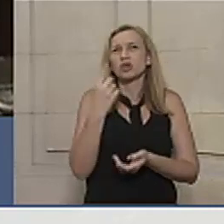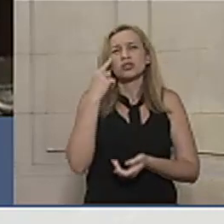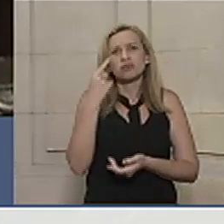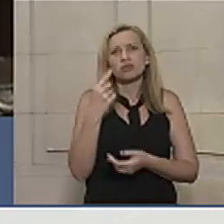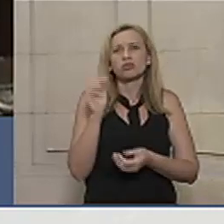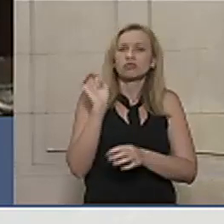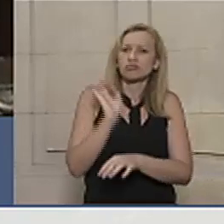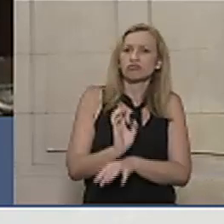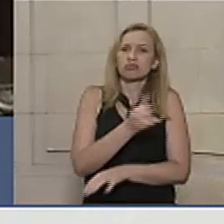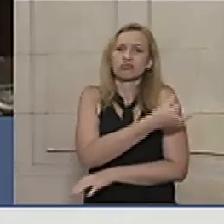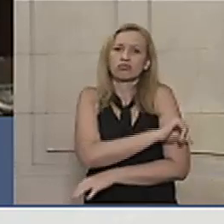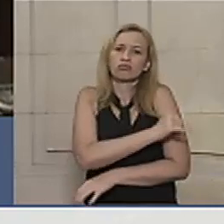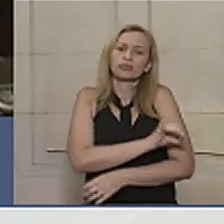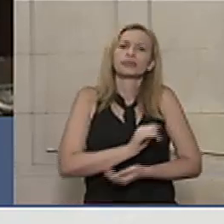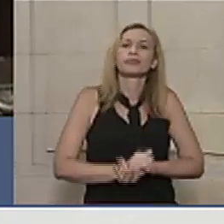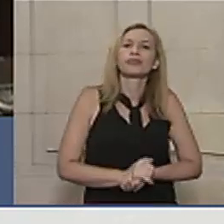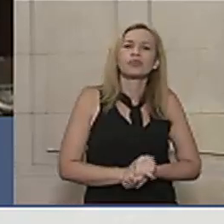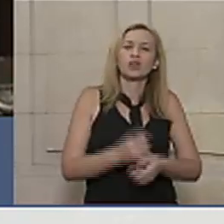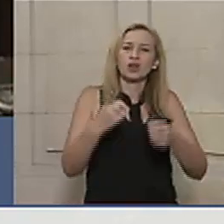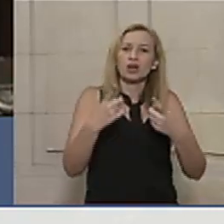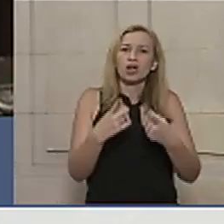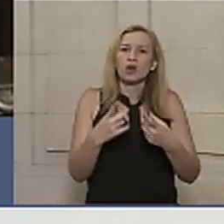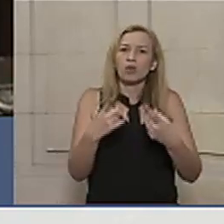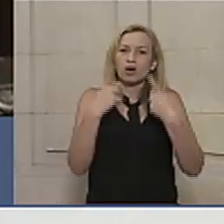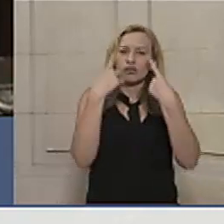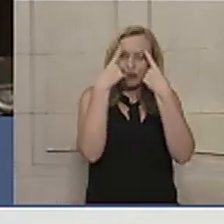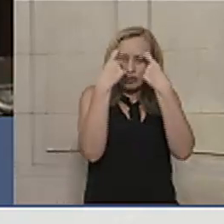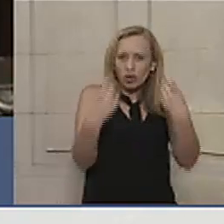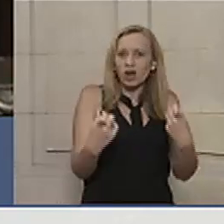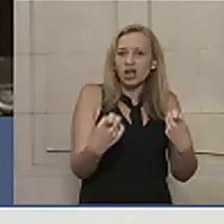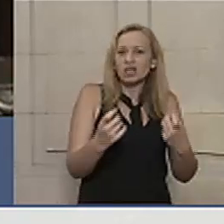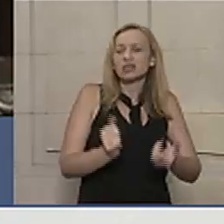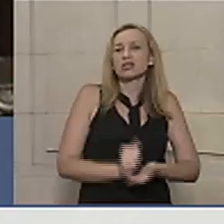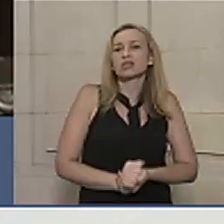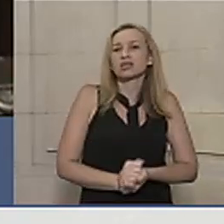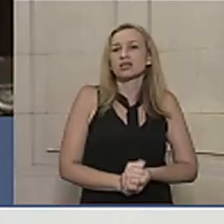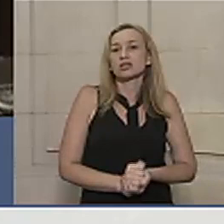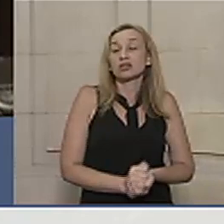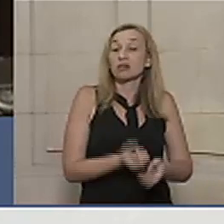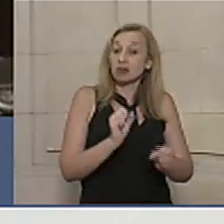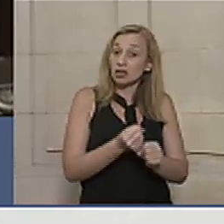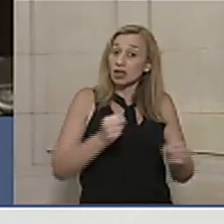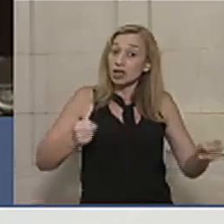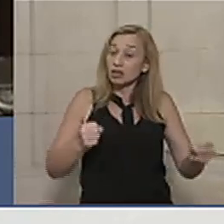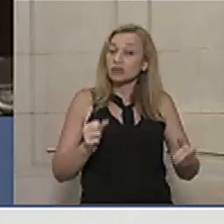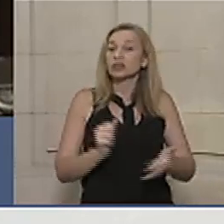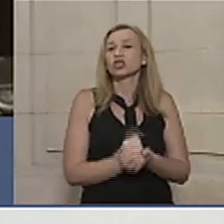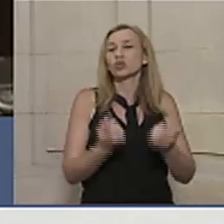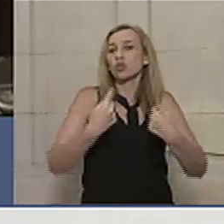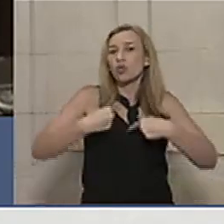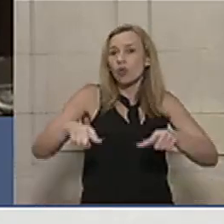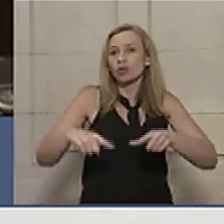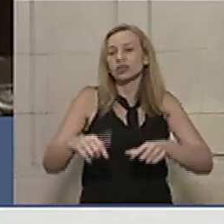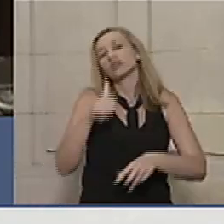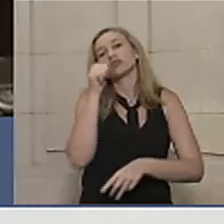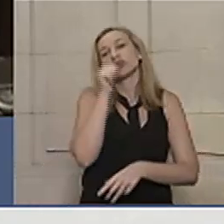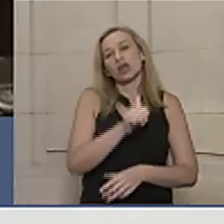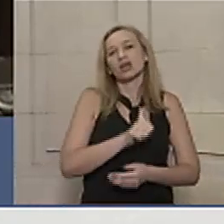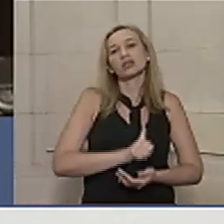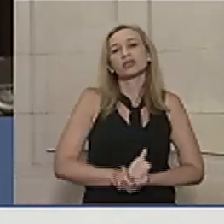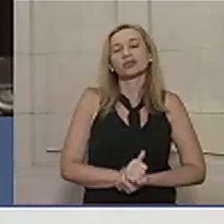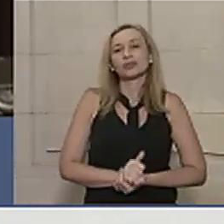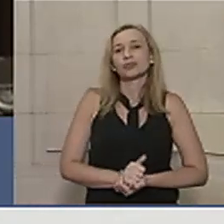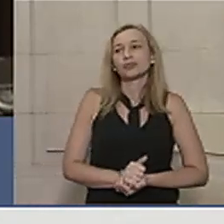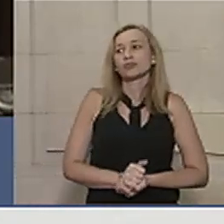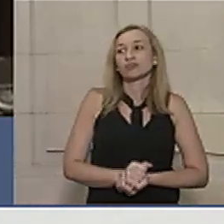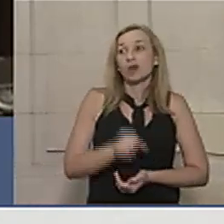Rio de Janeiro com uma violência, uma explosão da violência contra as mulheres, que